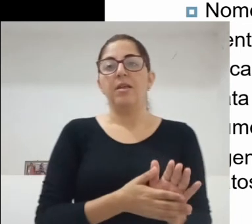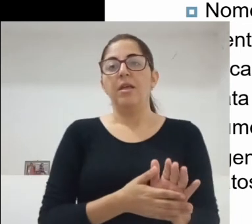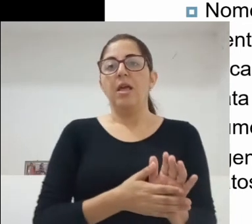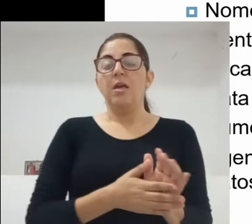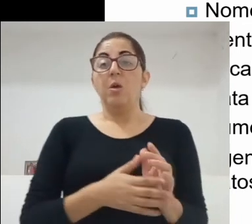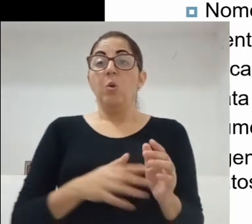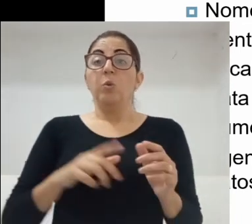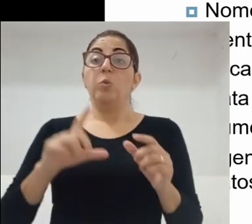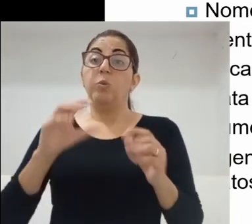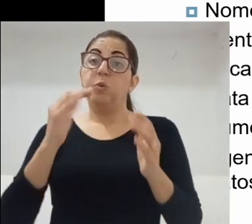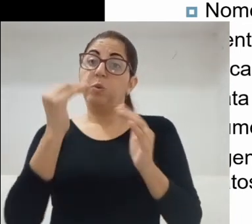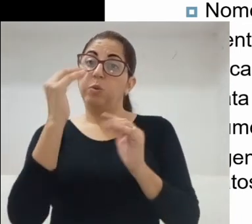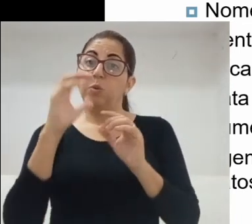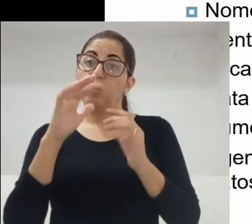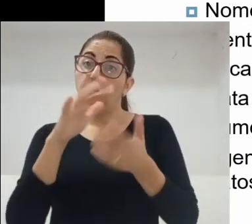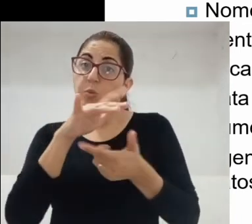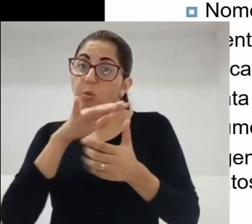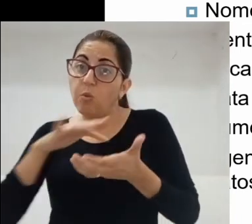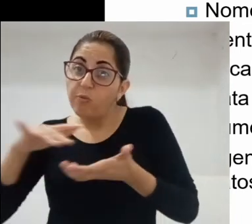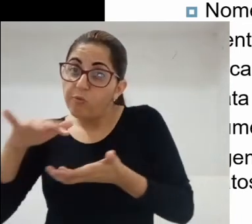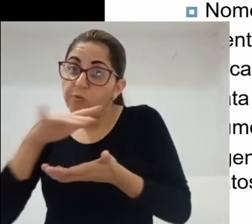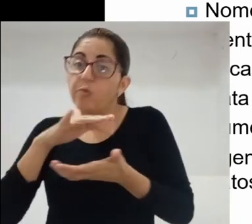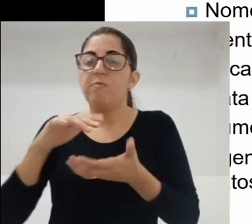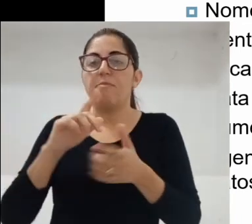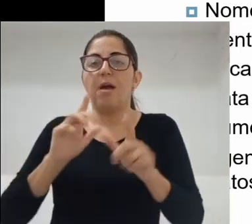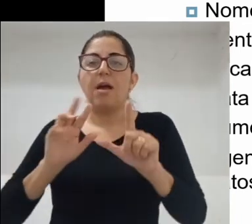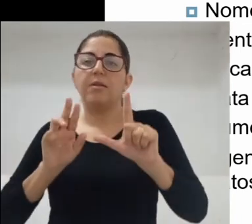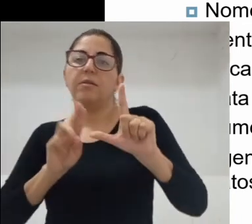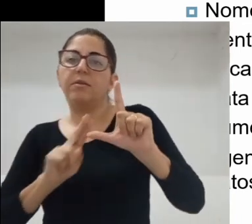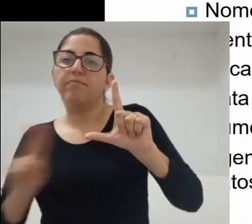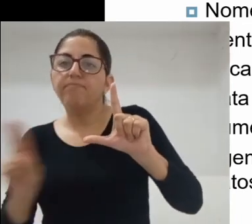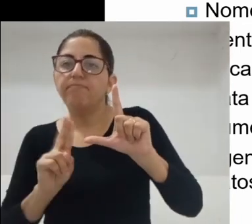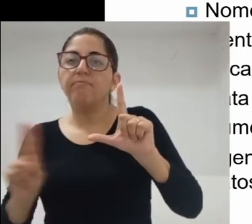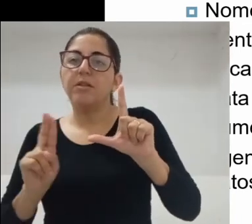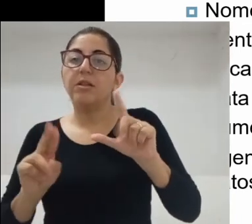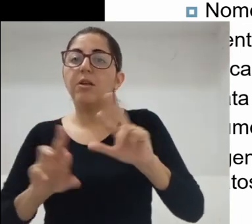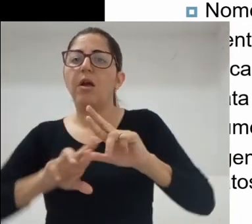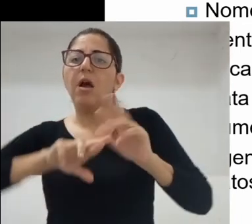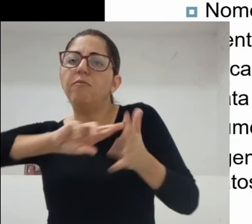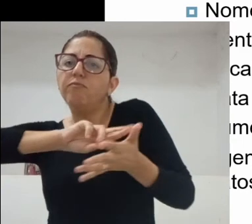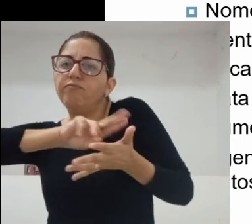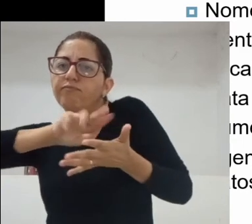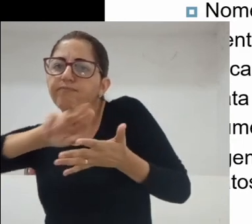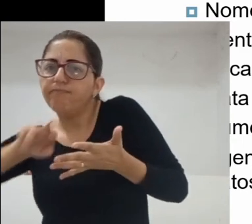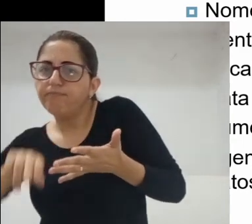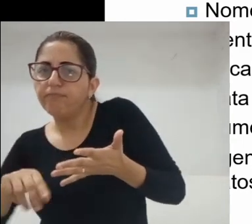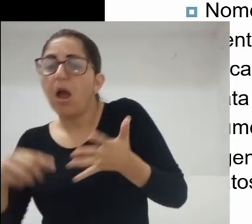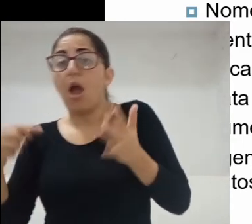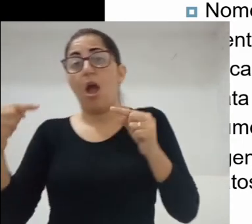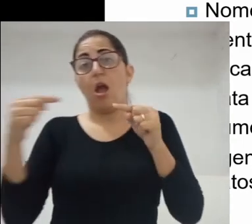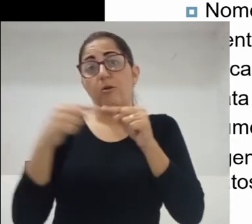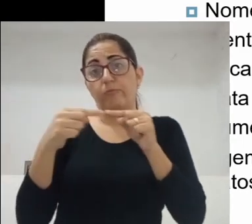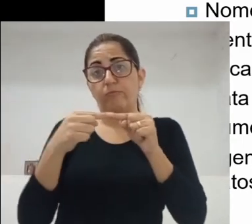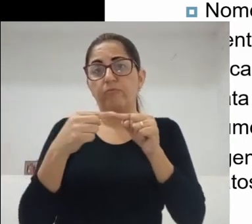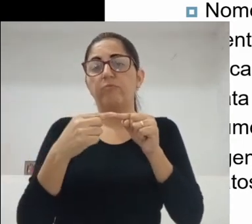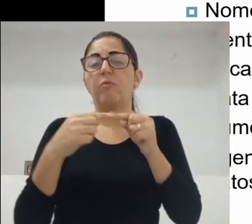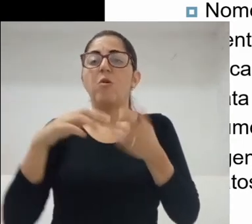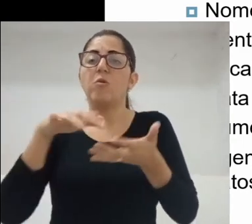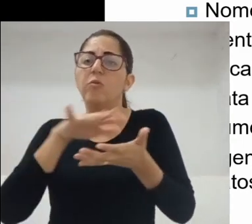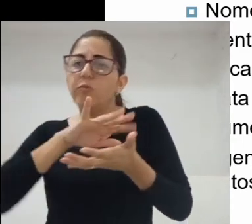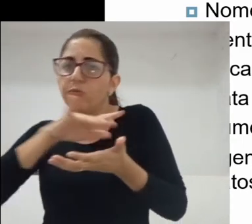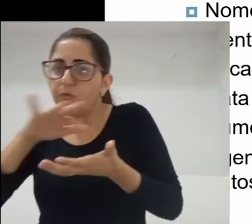interpretação daquele desenho. Então, o formato da legenda ele vai variar de acordo com o formato do